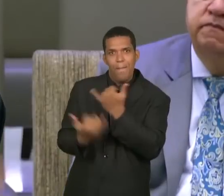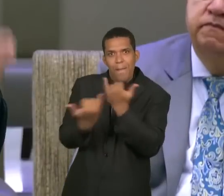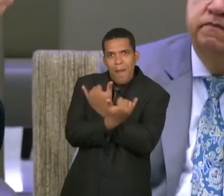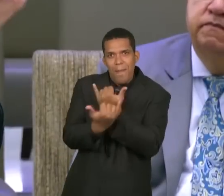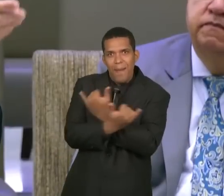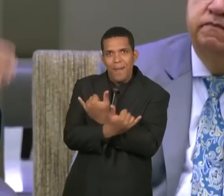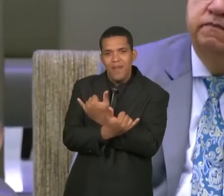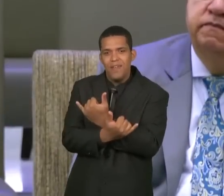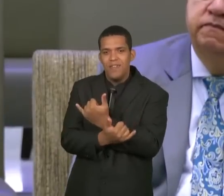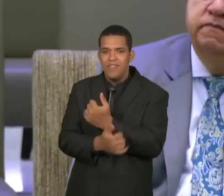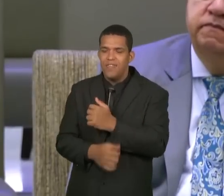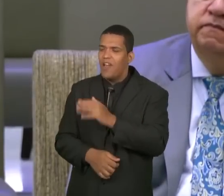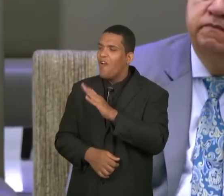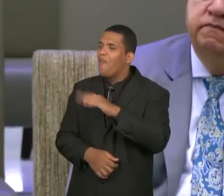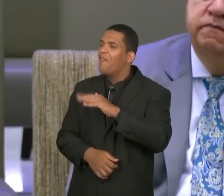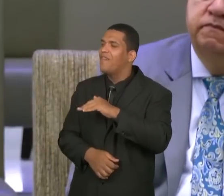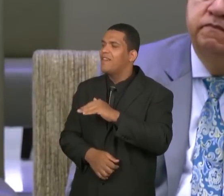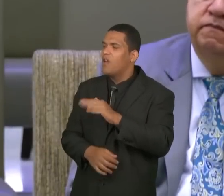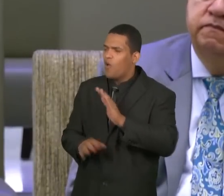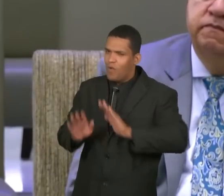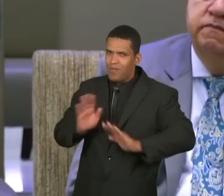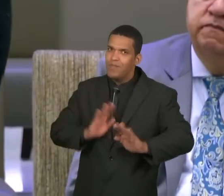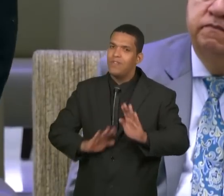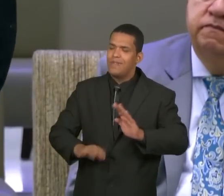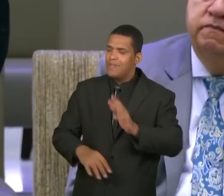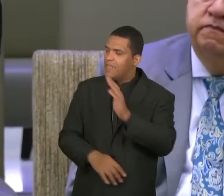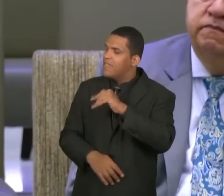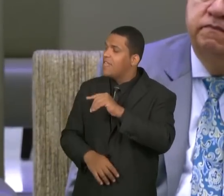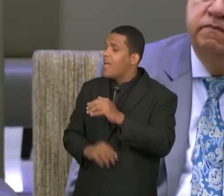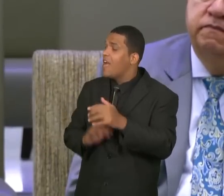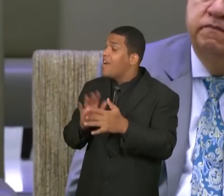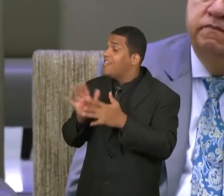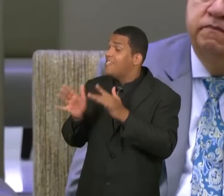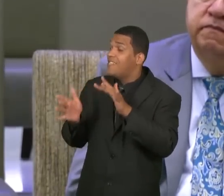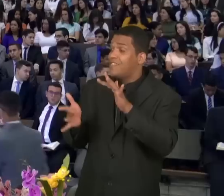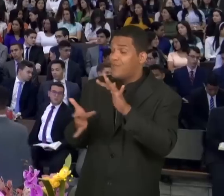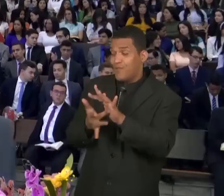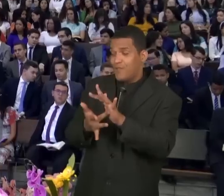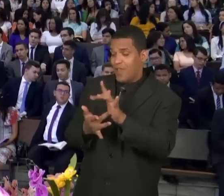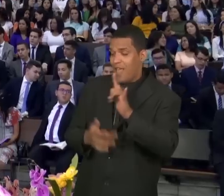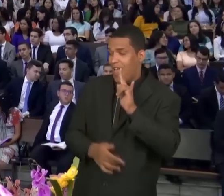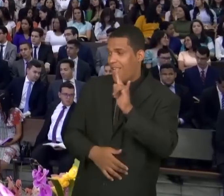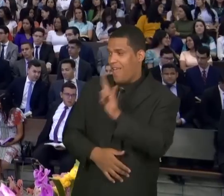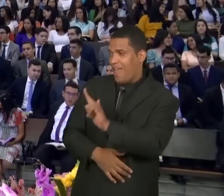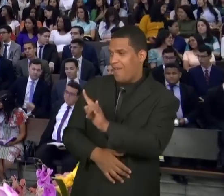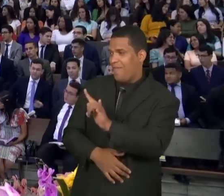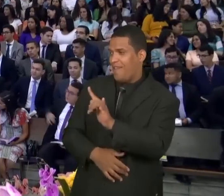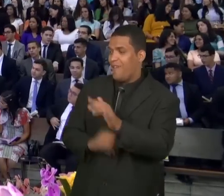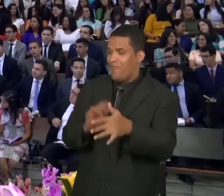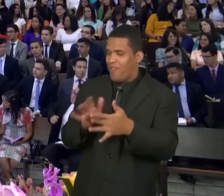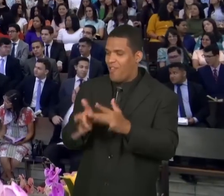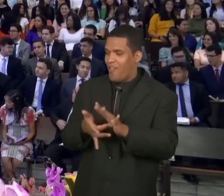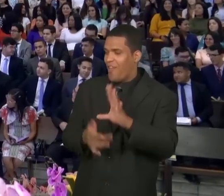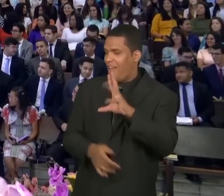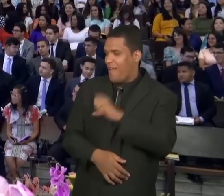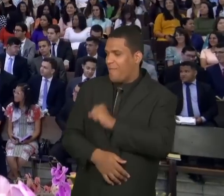então se dirige ela com muito cuidado e diga Jesus te ama